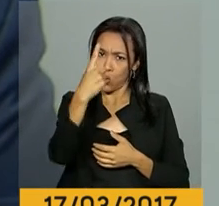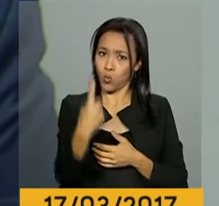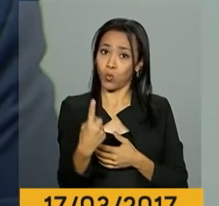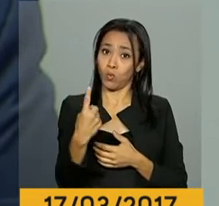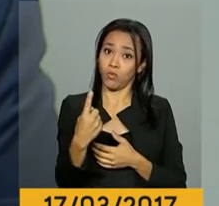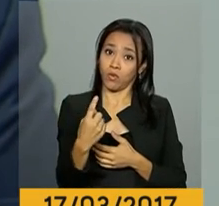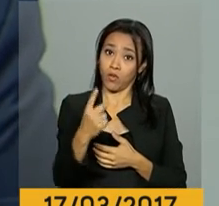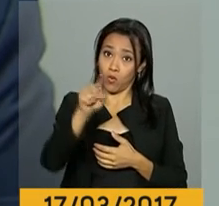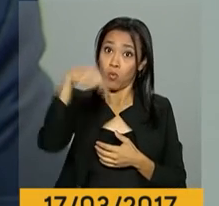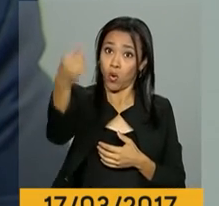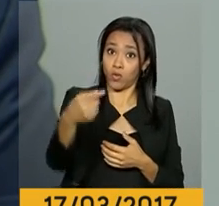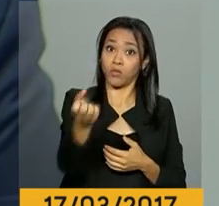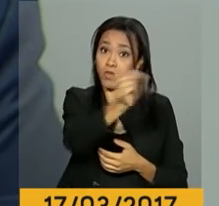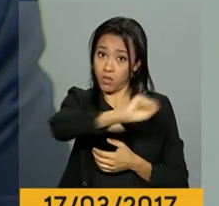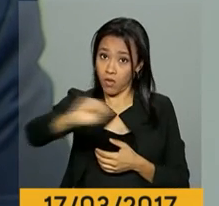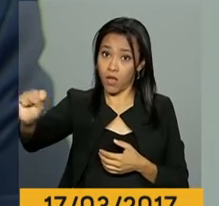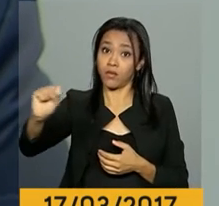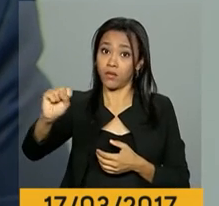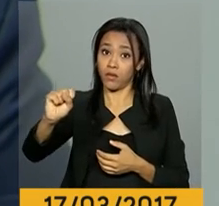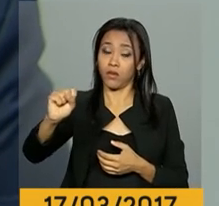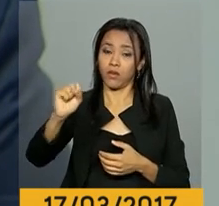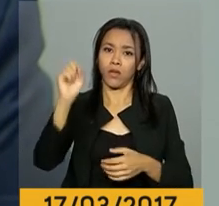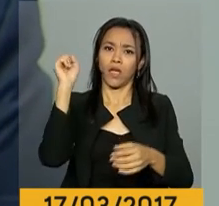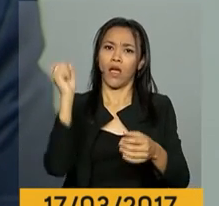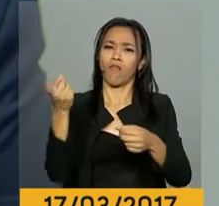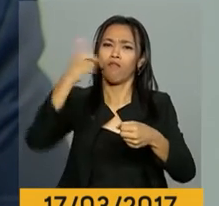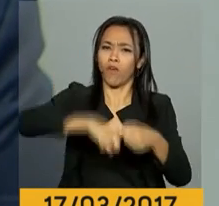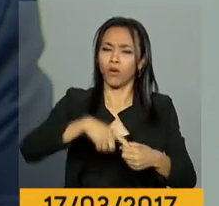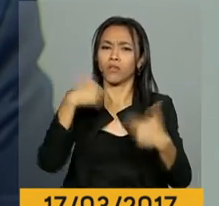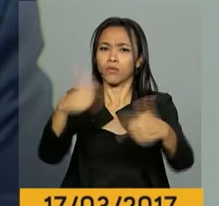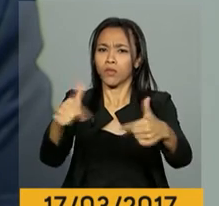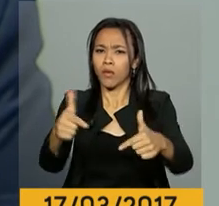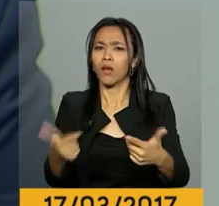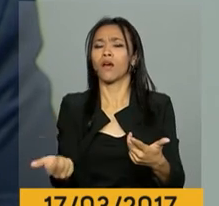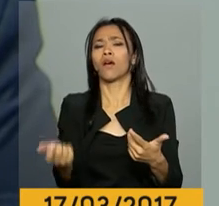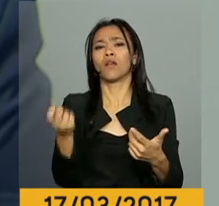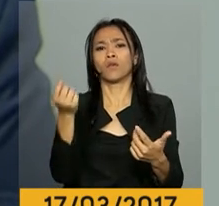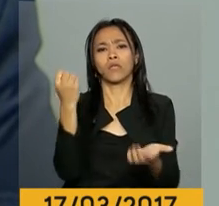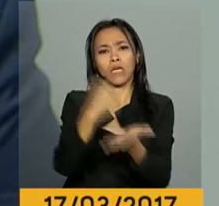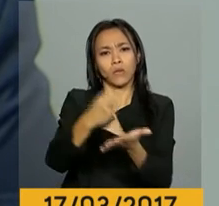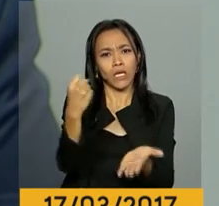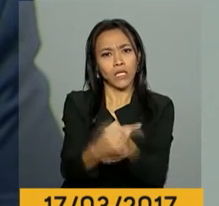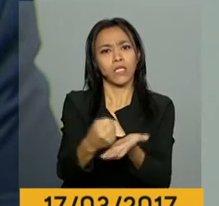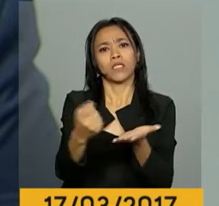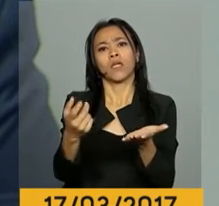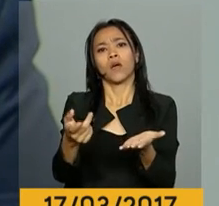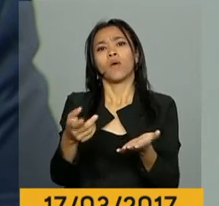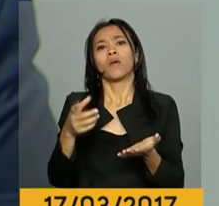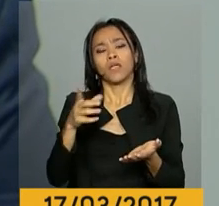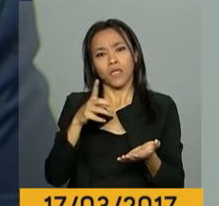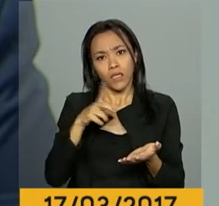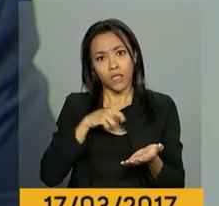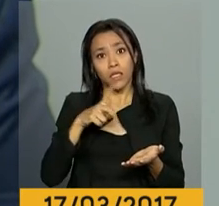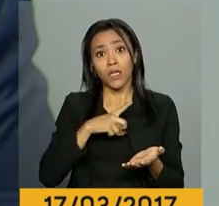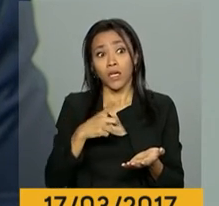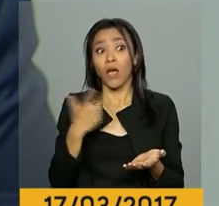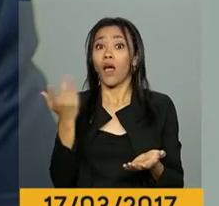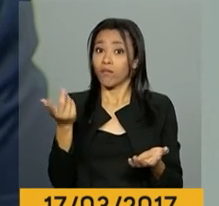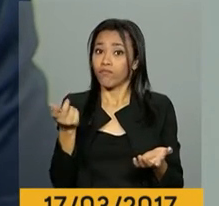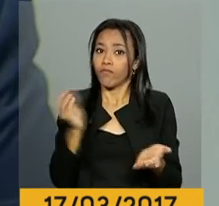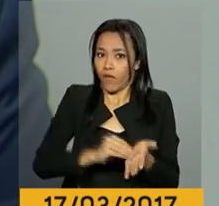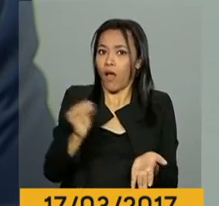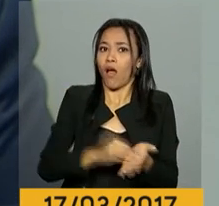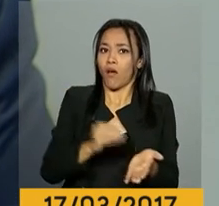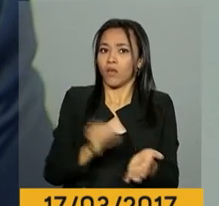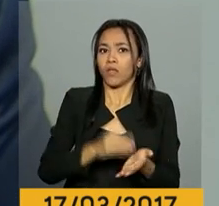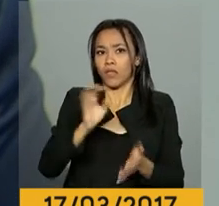vem, que é a retomada do emprego, tendo em vista uma fala da Silvia dizendo que ainda há uma capacidade ociosa muito grande